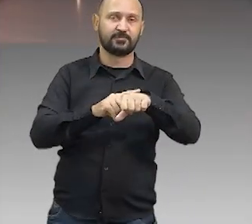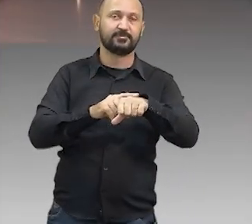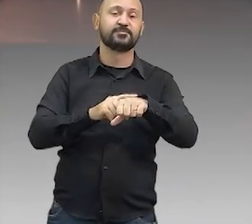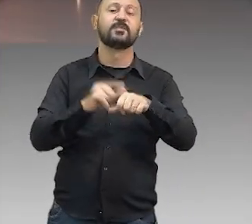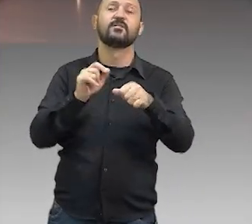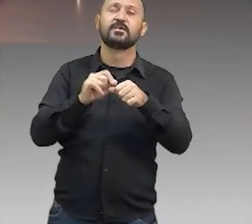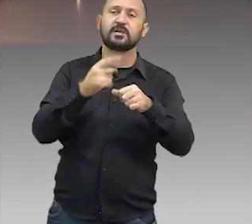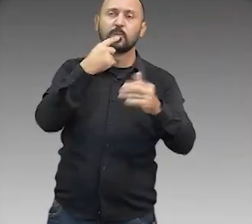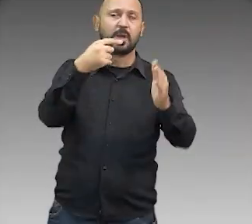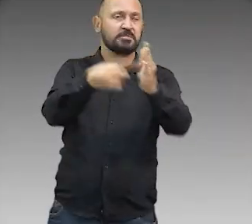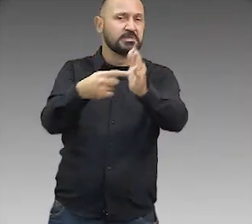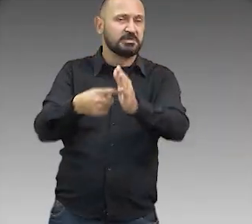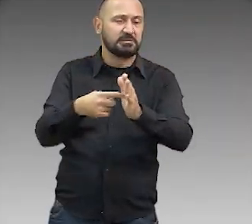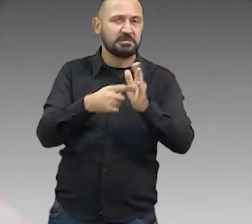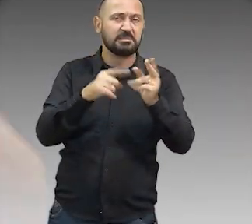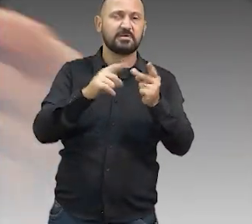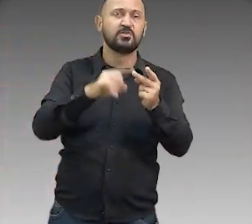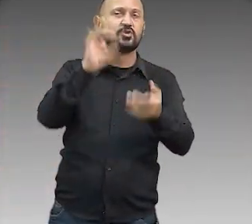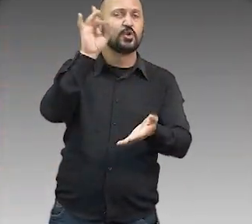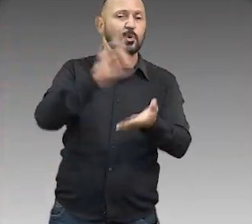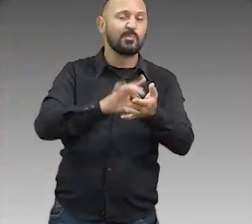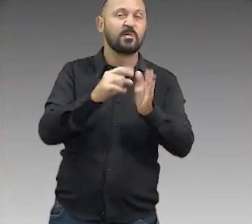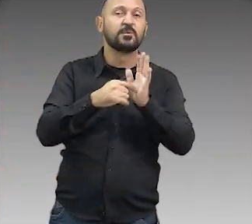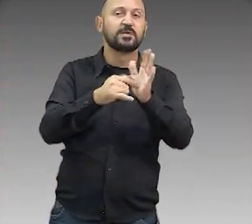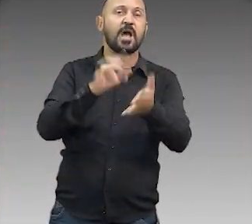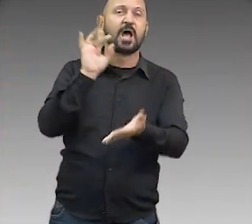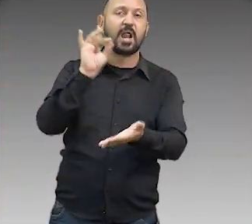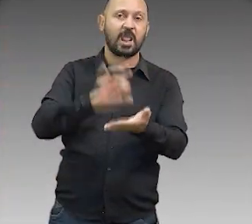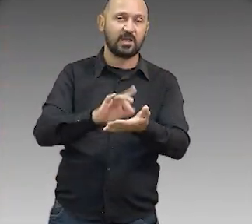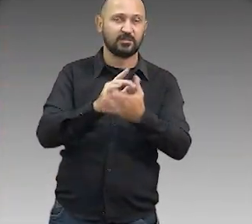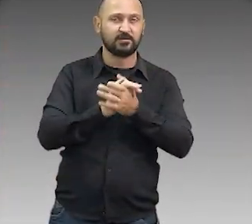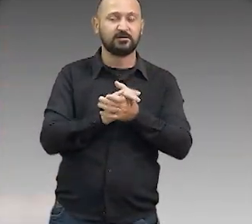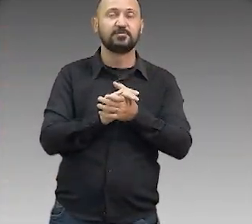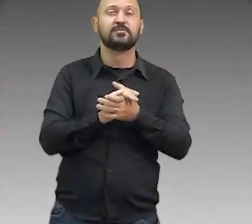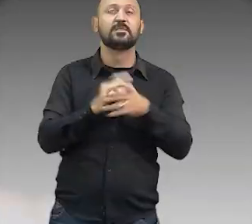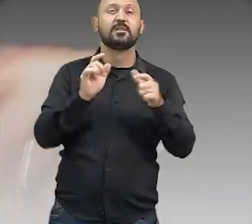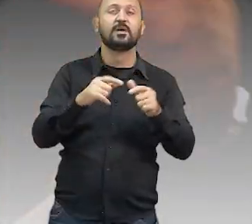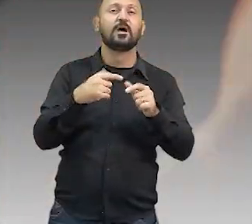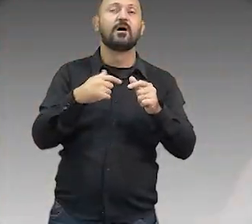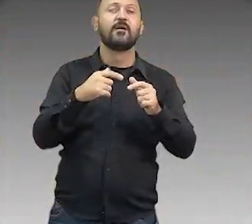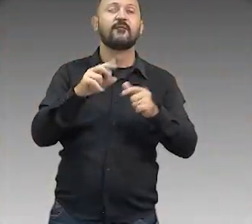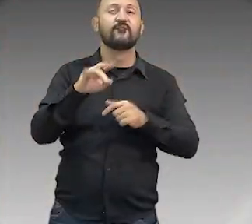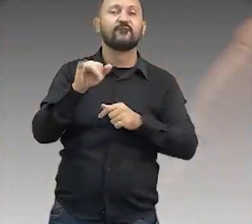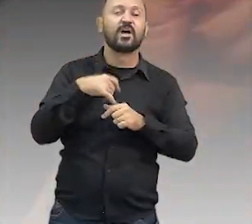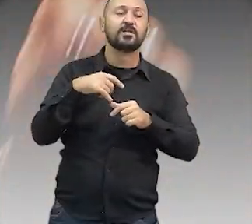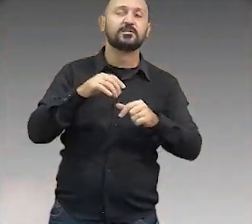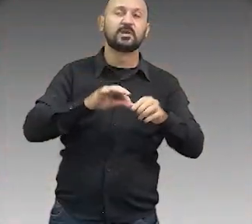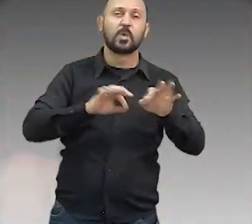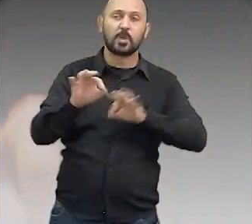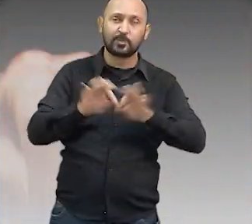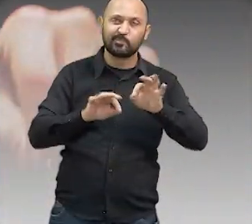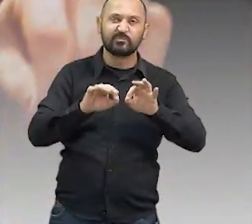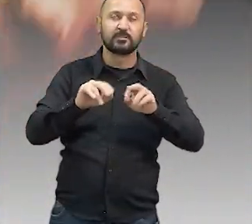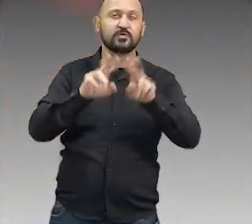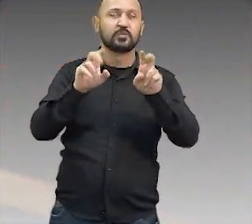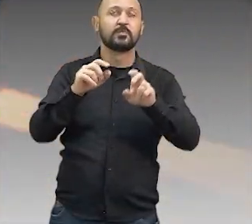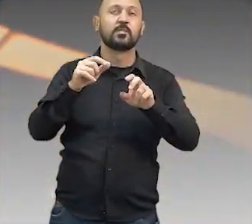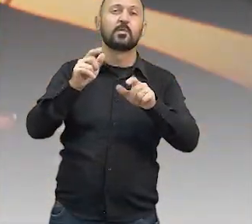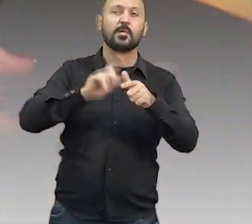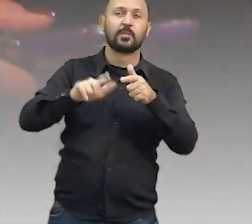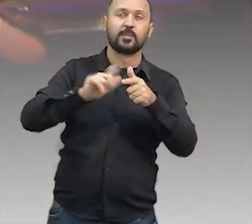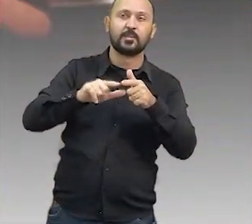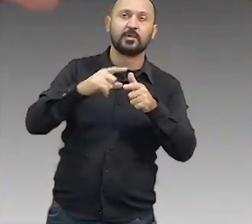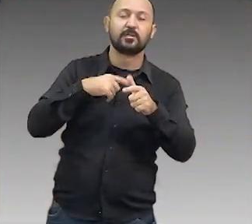de evolução, seja fazendo uma denúncia, seja realmente mostrando a realidade, onde os agentes públicos vão poder se movimentar a respeito